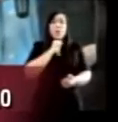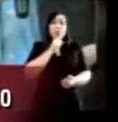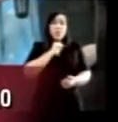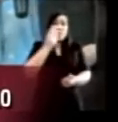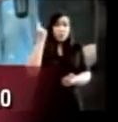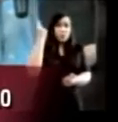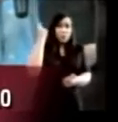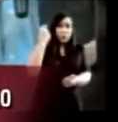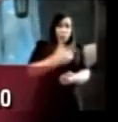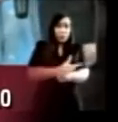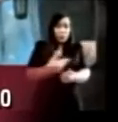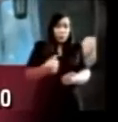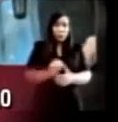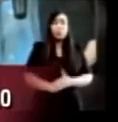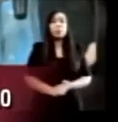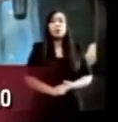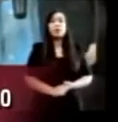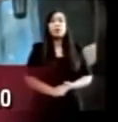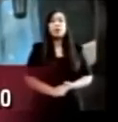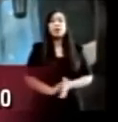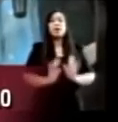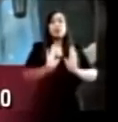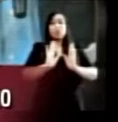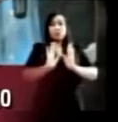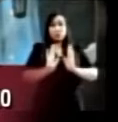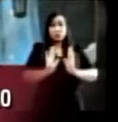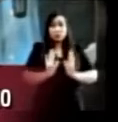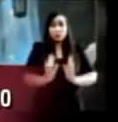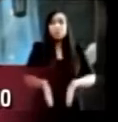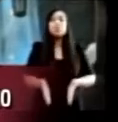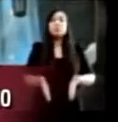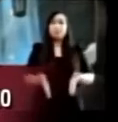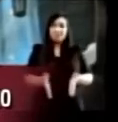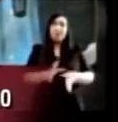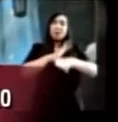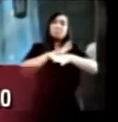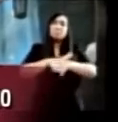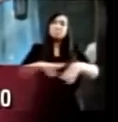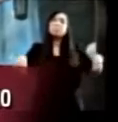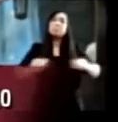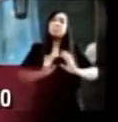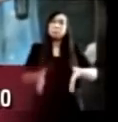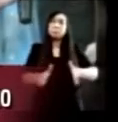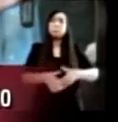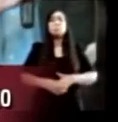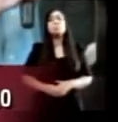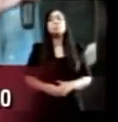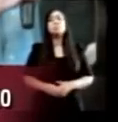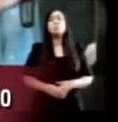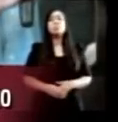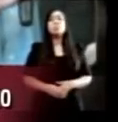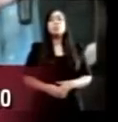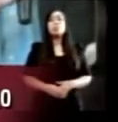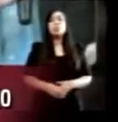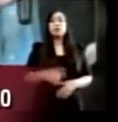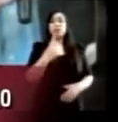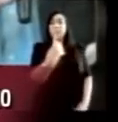antigas e que já devem, parte deles, estarem imunizados.